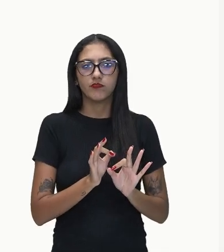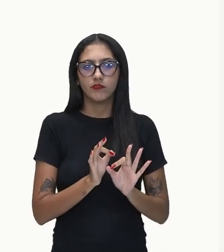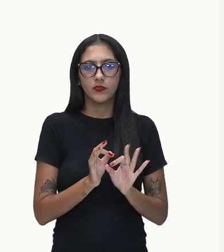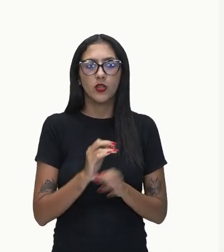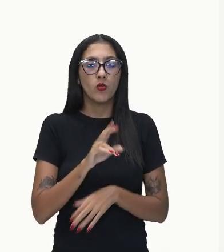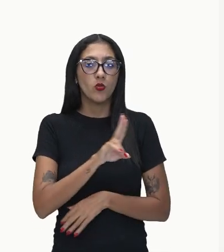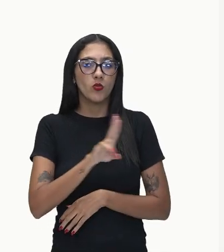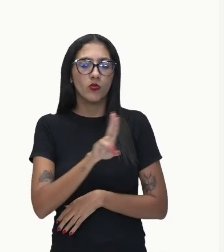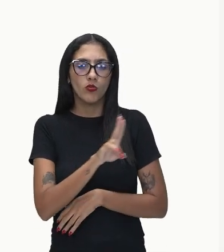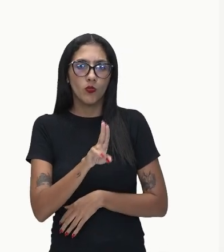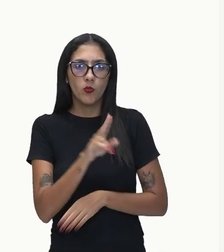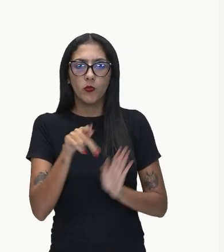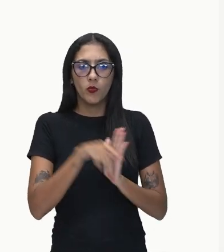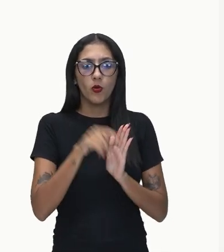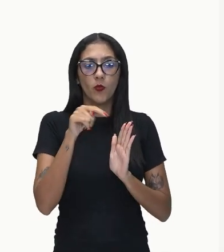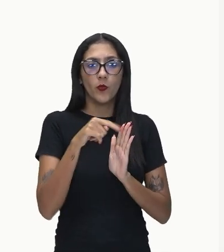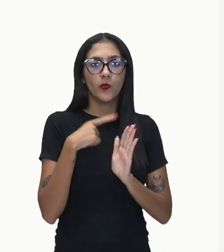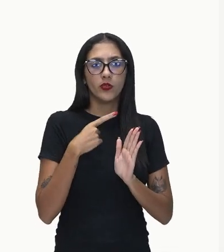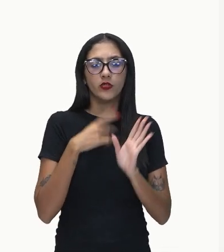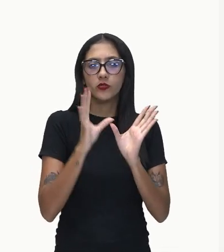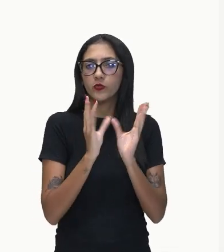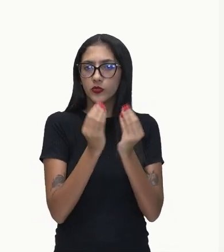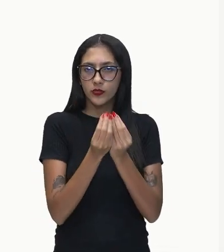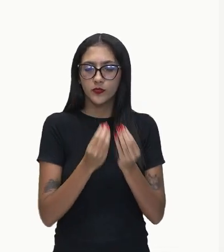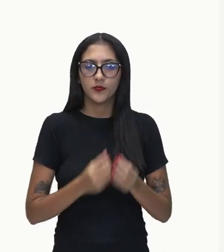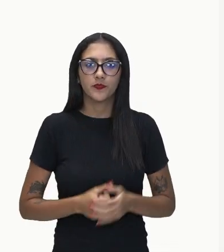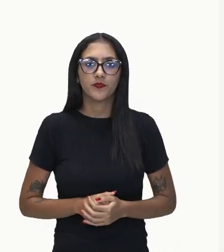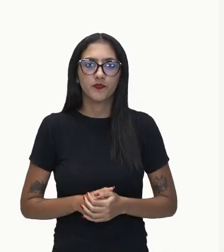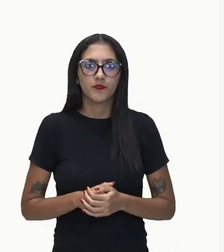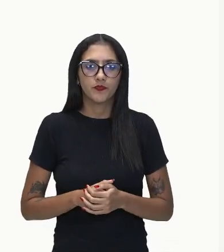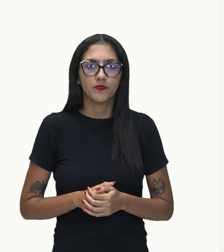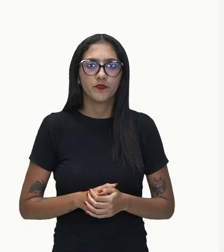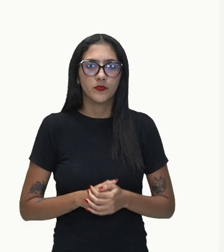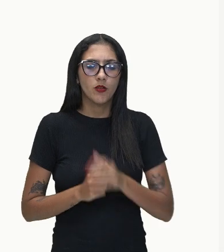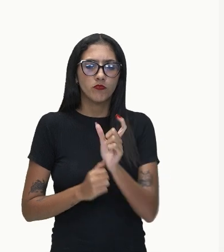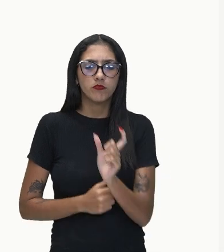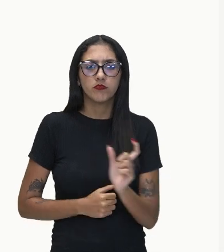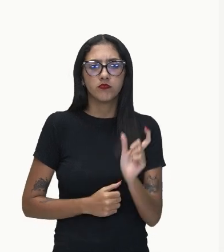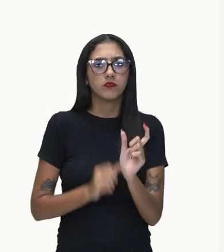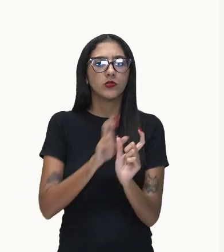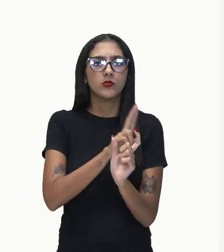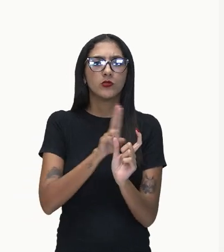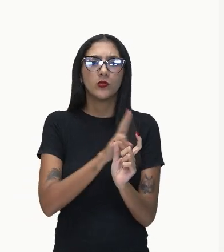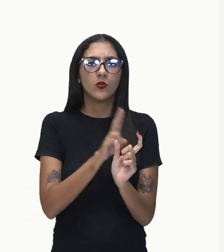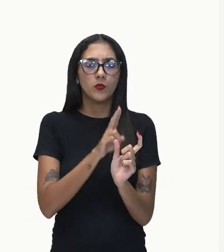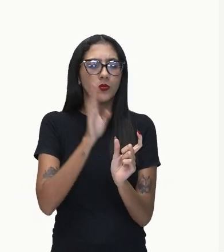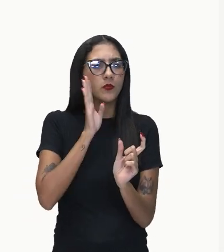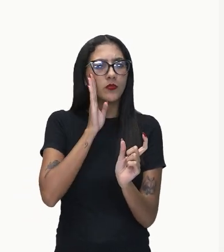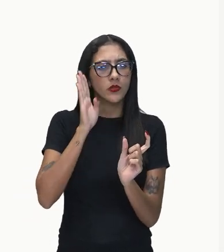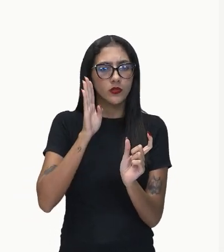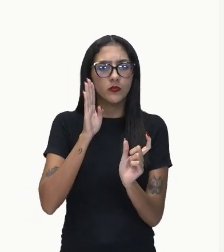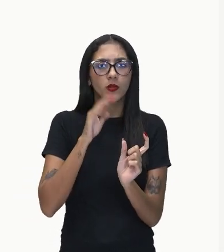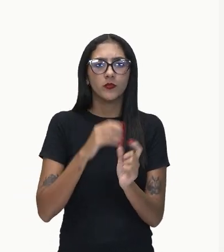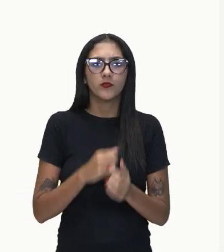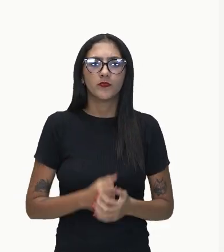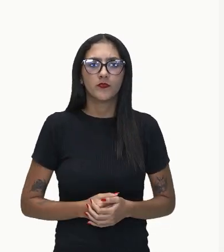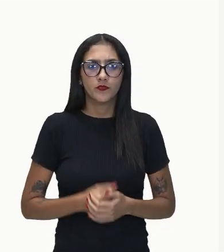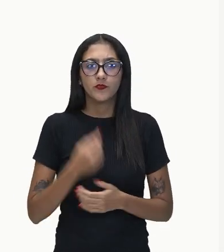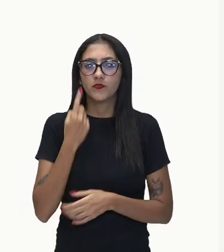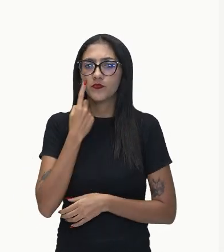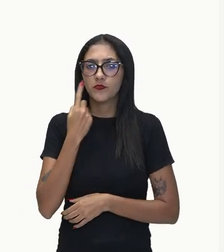Então, sempre vai ter a terminação amina. Então, se é o nome do radical, observem esse aqui. Esse daqui é o